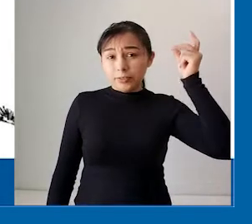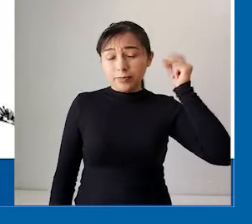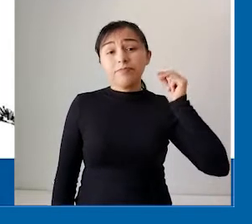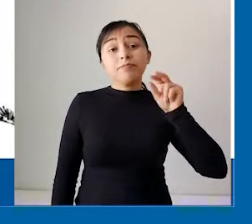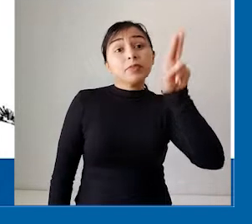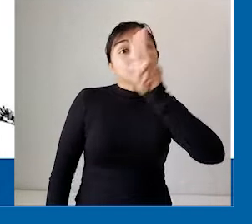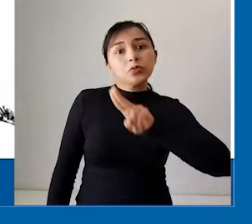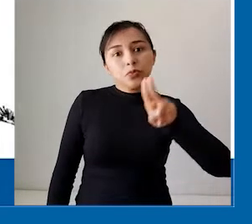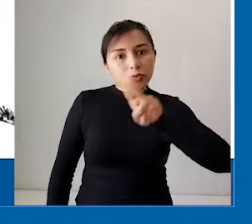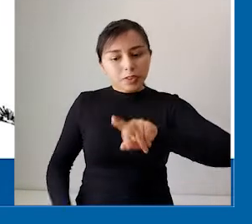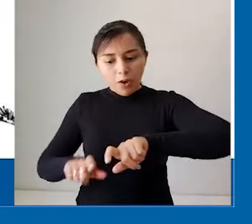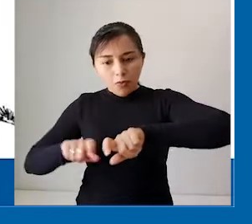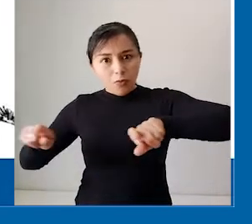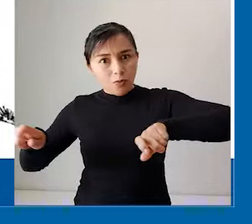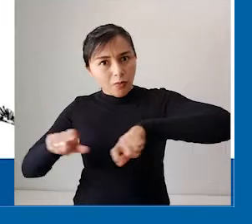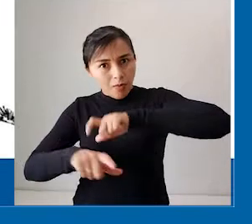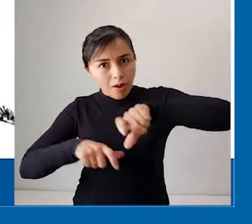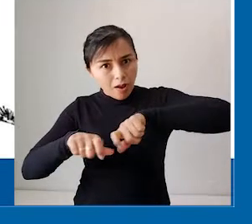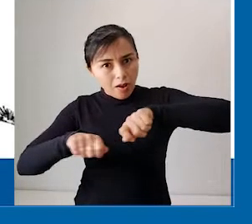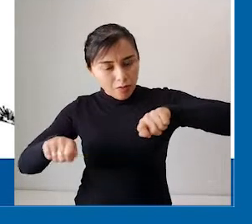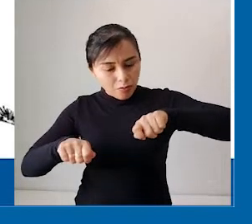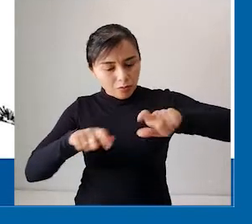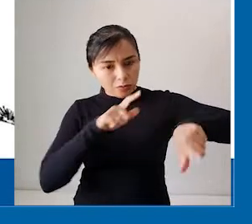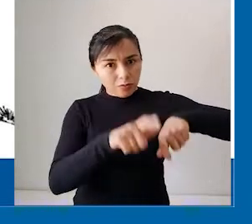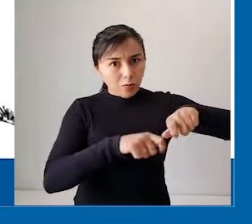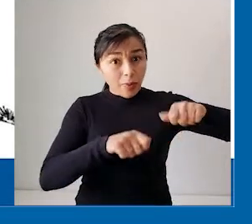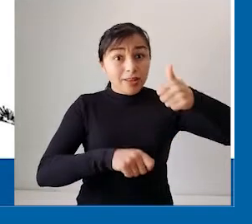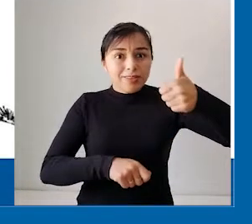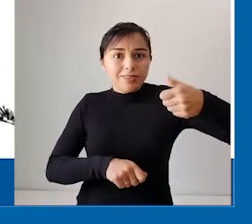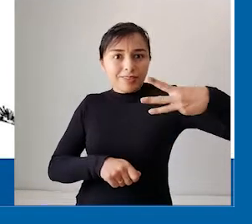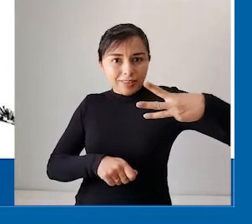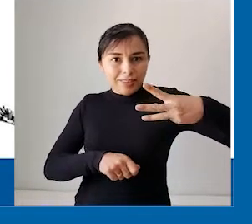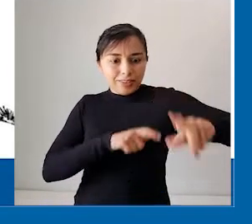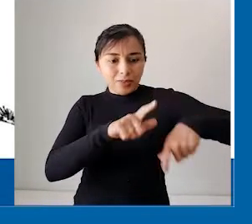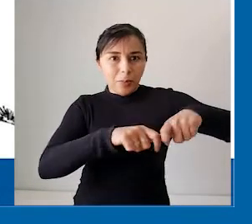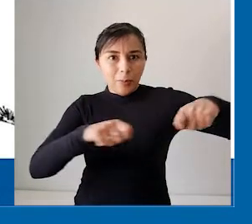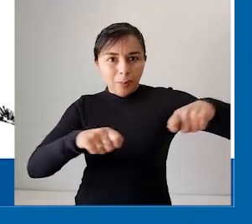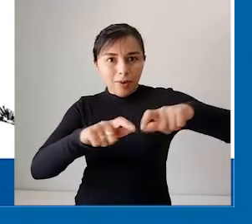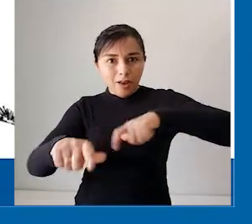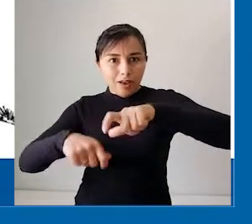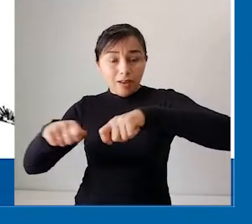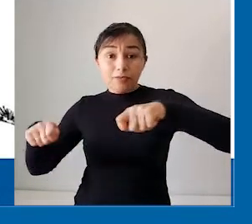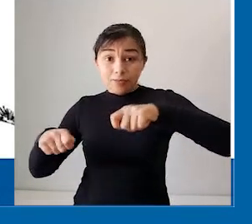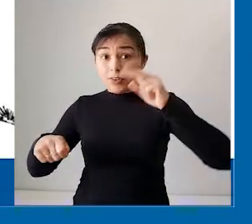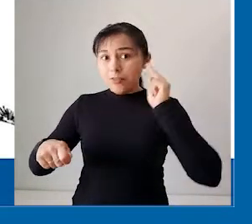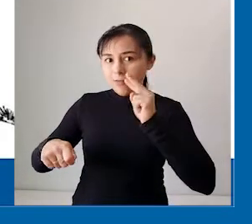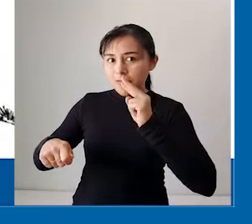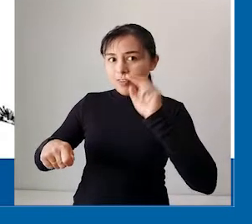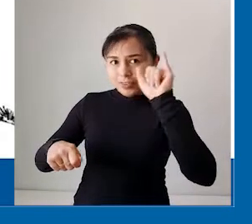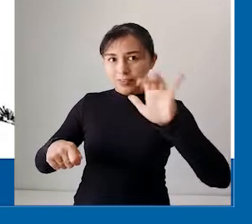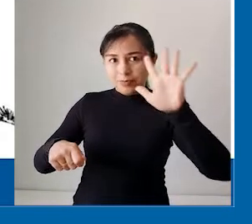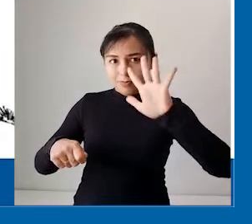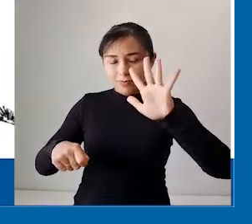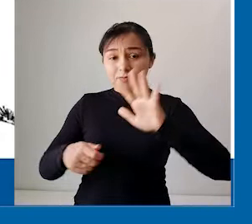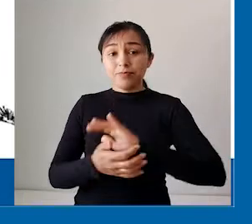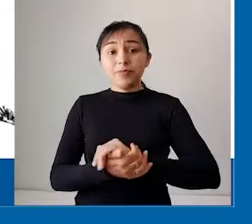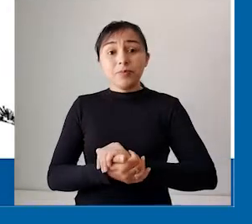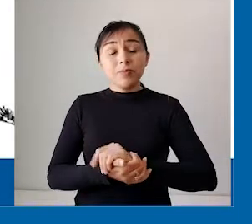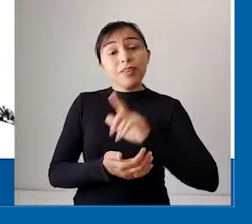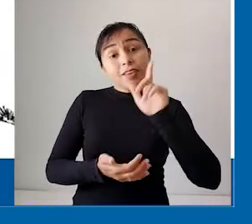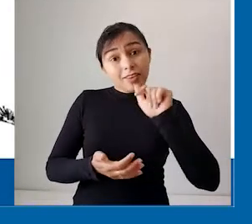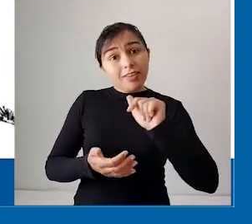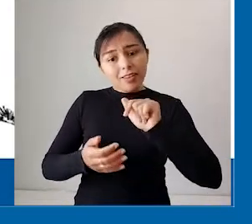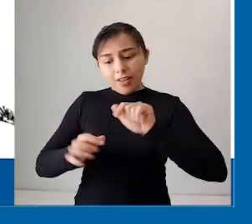egípcios utilizavam uma corda com 13 nós, como essa aqui do desenho. Esses 13 nós eram